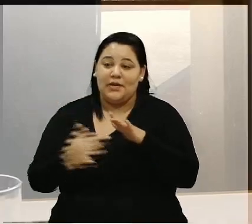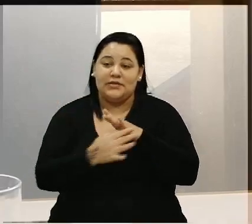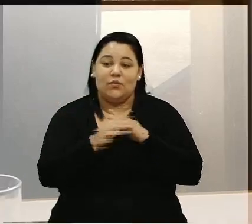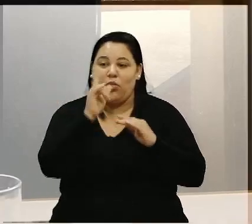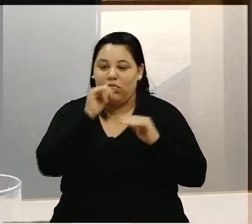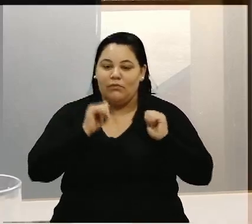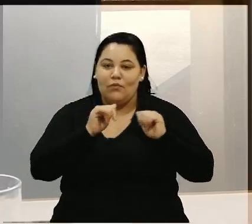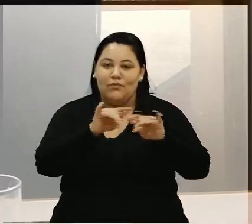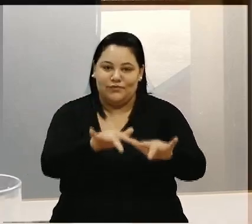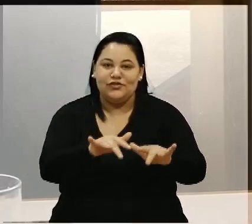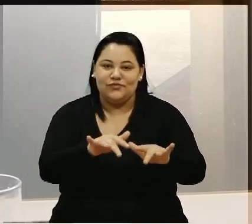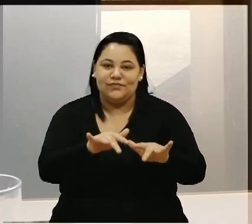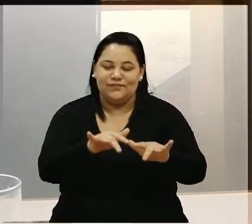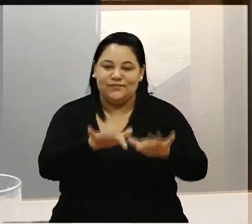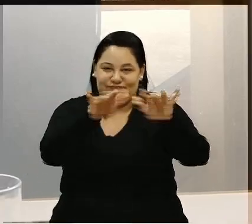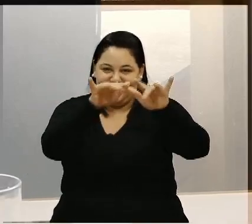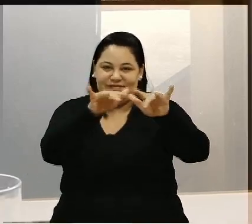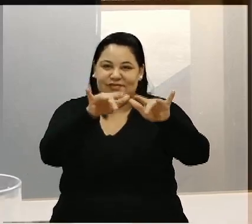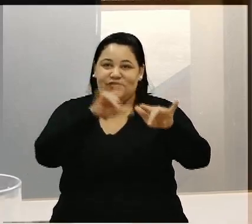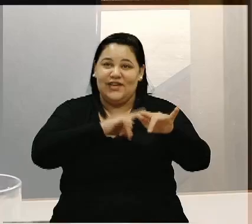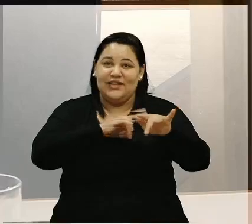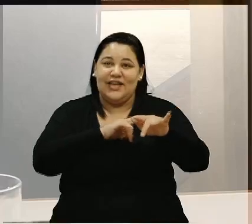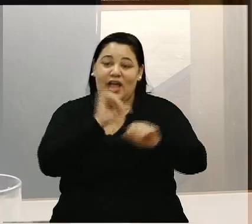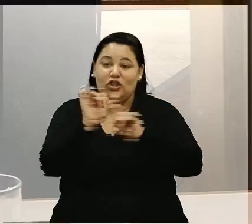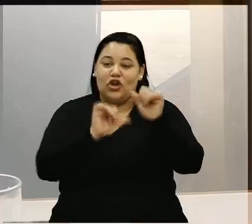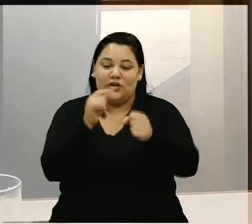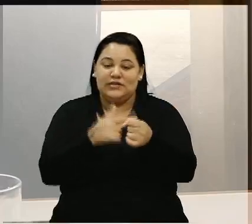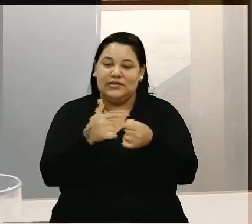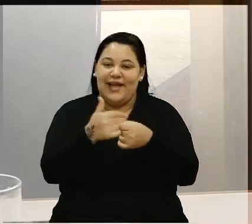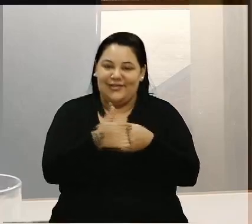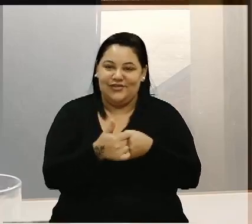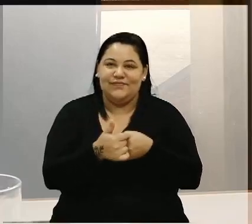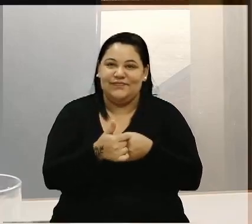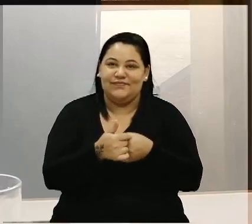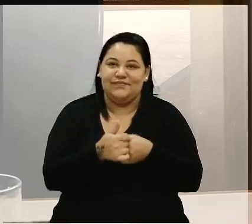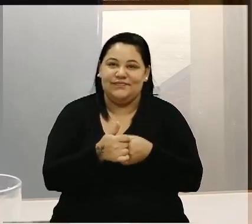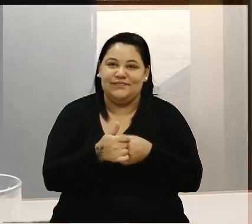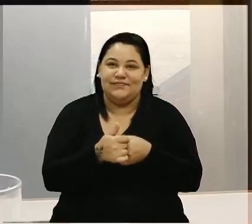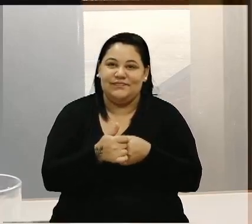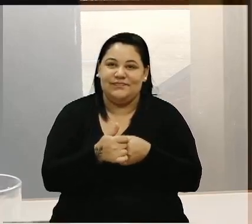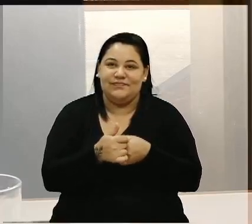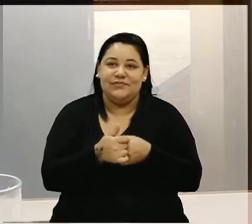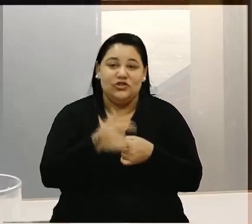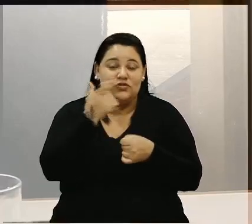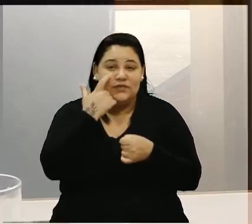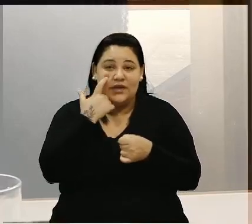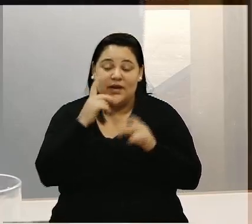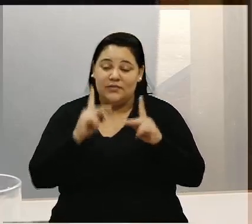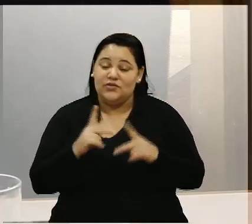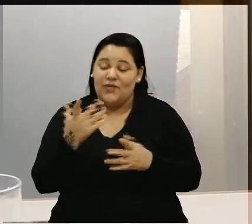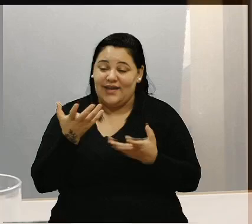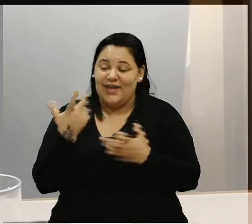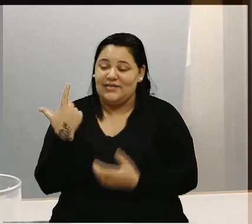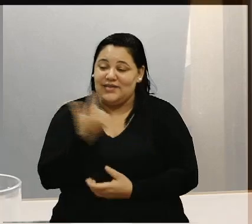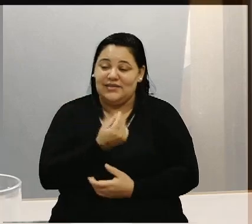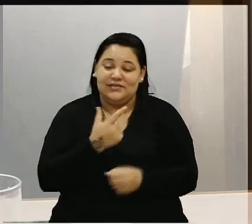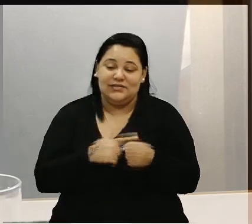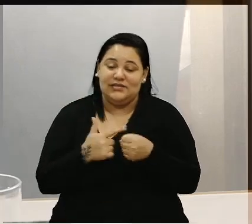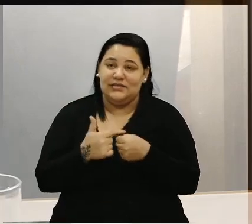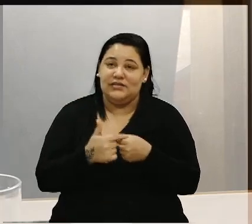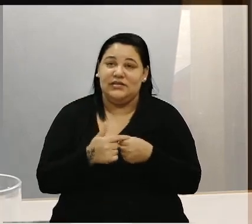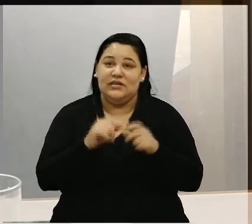grande de pessoas que vão sair das suas cidades, que vão buscar e já estão buscando. A gente vê um aumento, né, na quantidade de pessoas